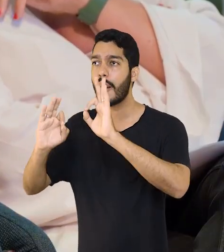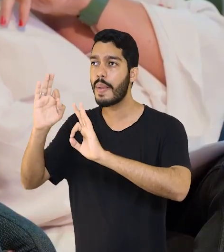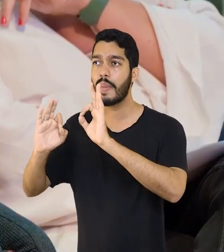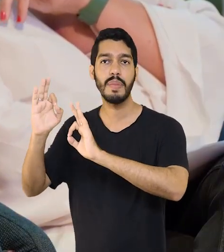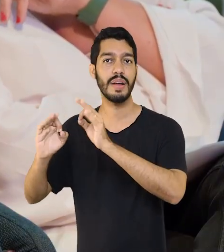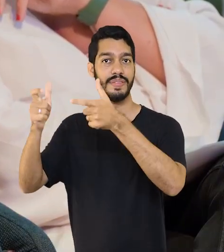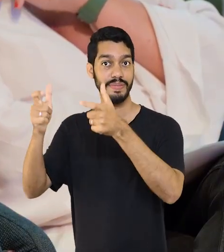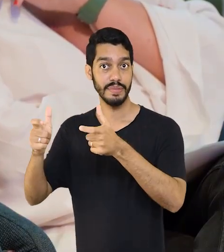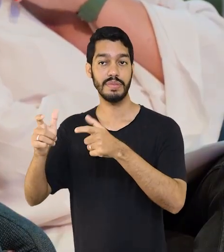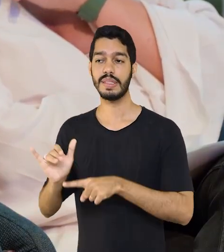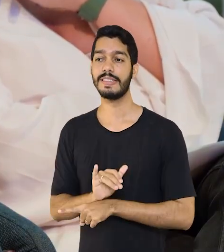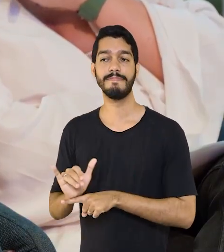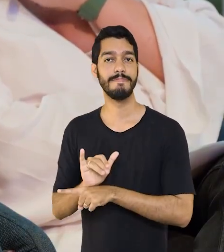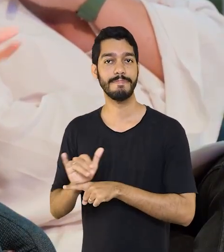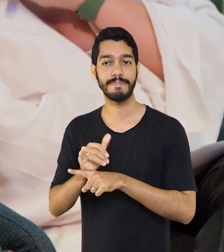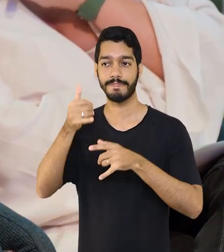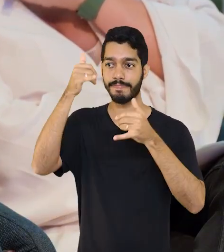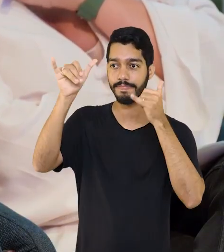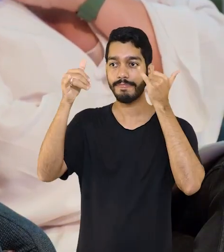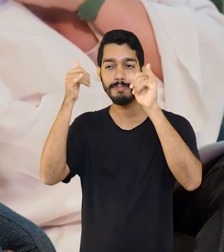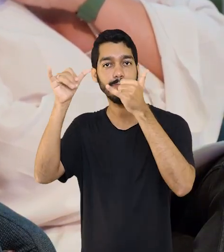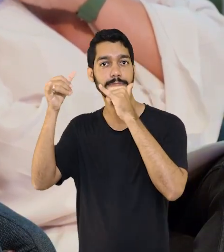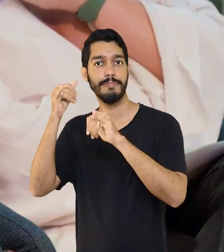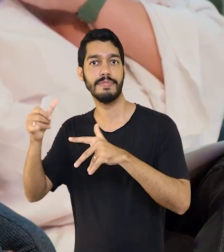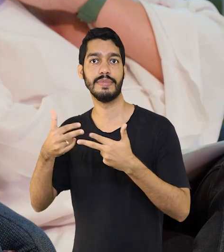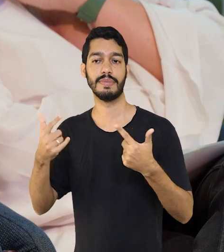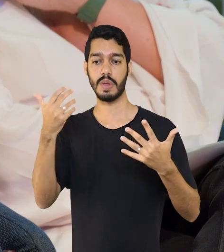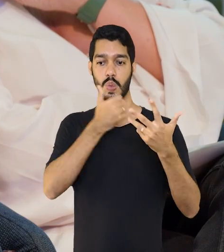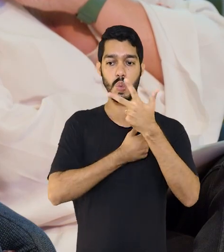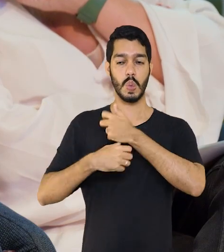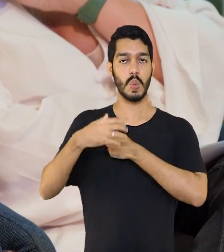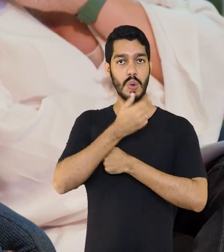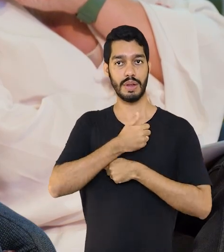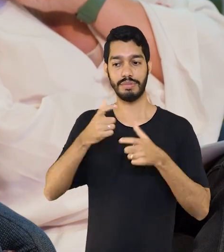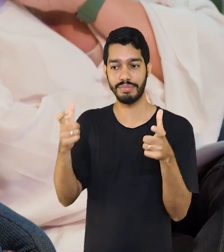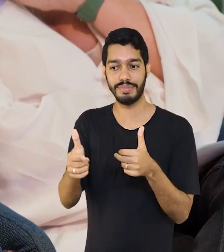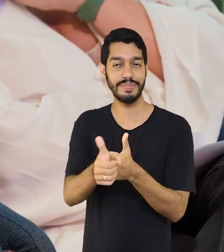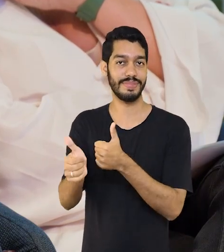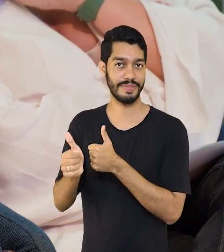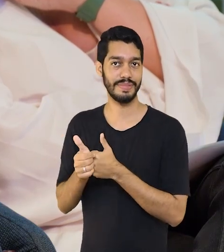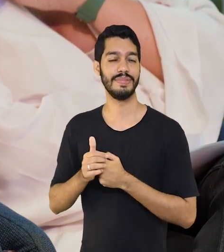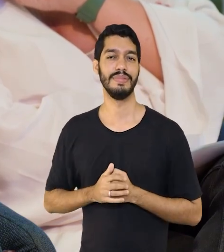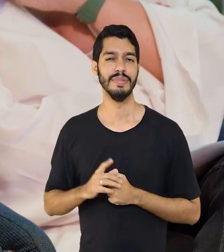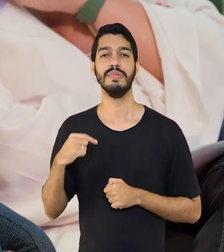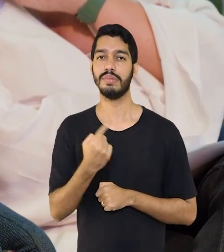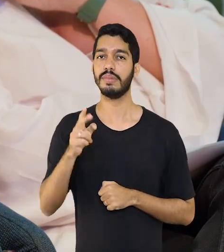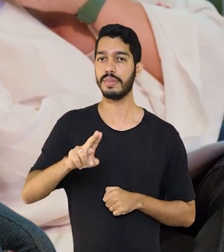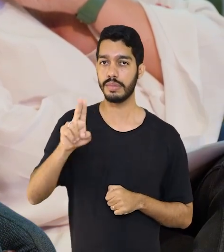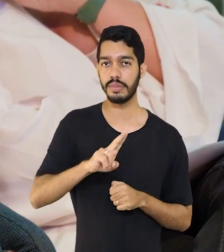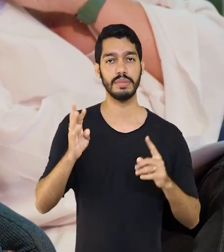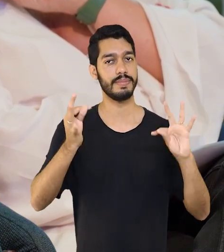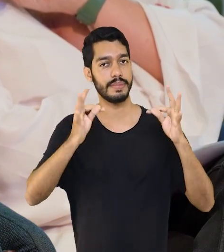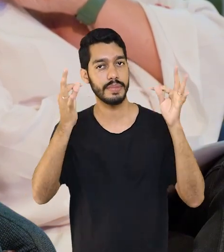ali naquele local estratégias de prevenção e de ações ali locais. Então, assim, a gente